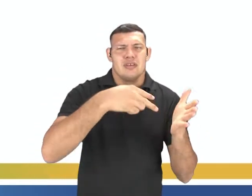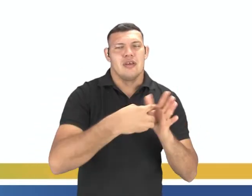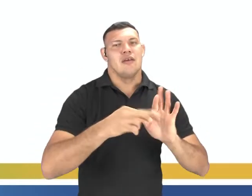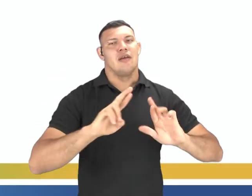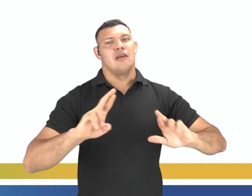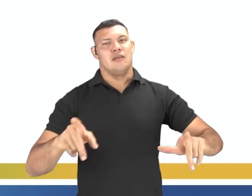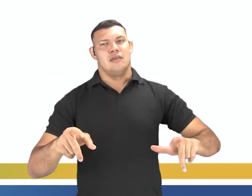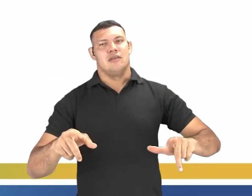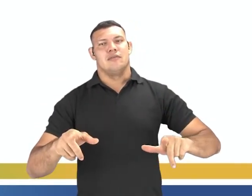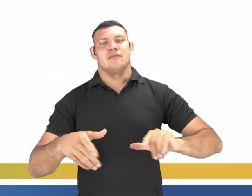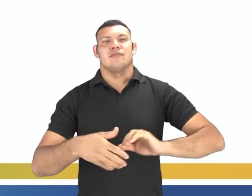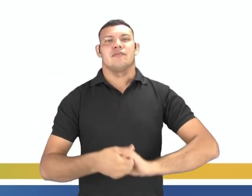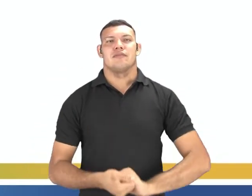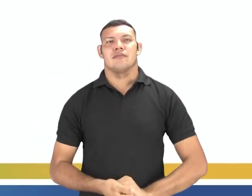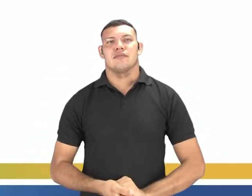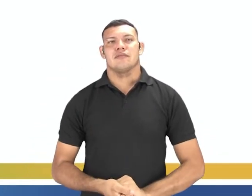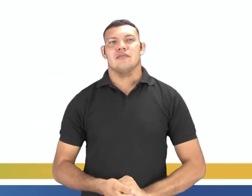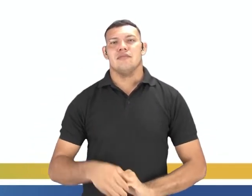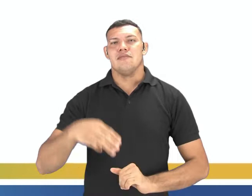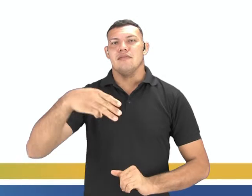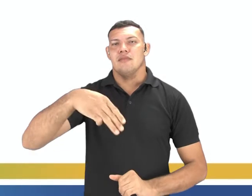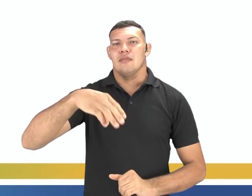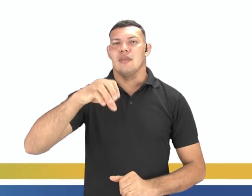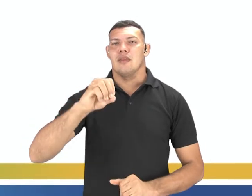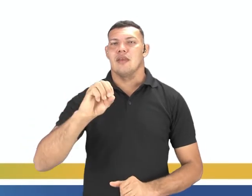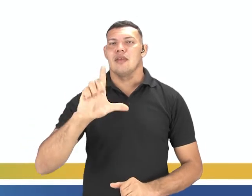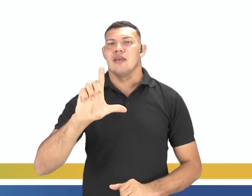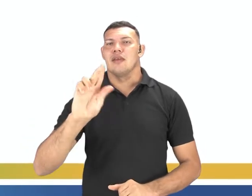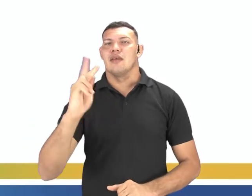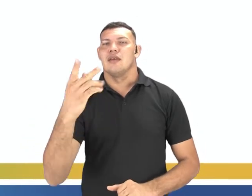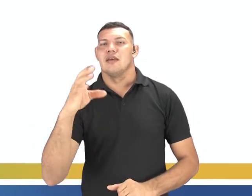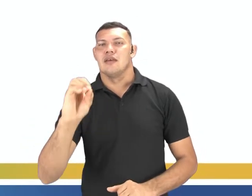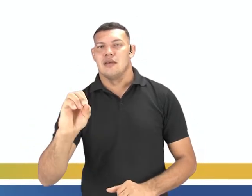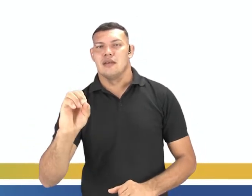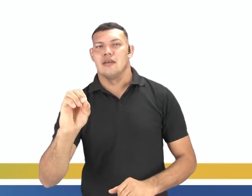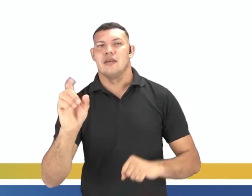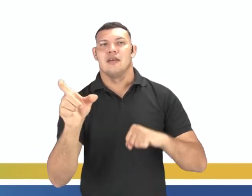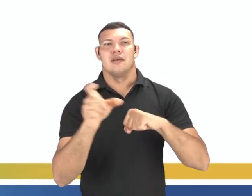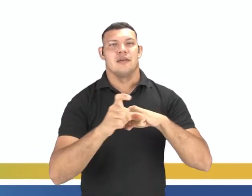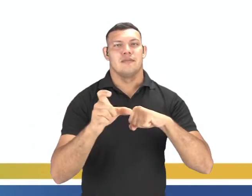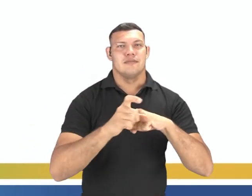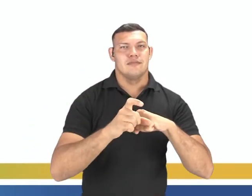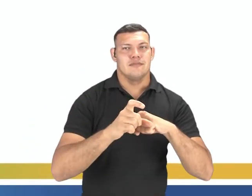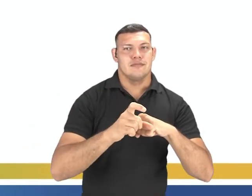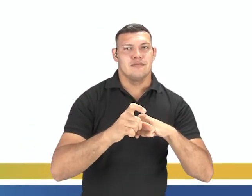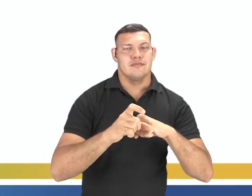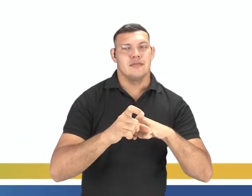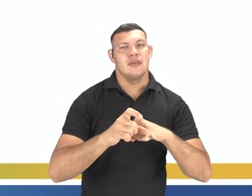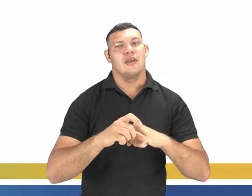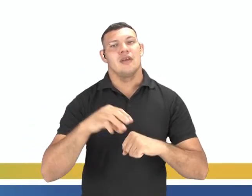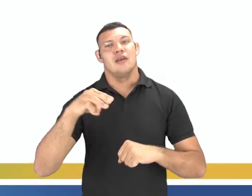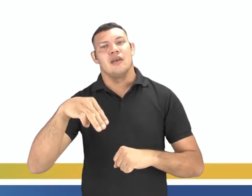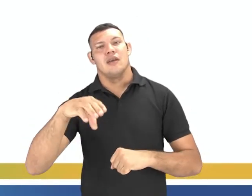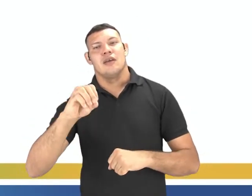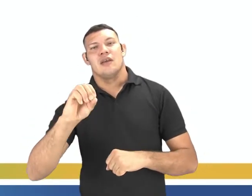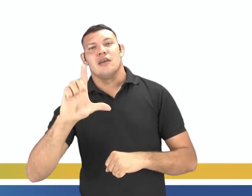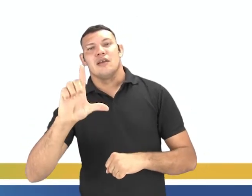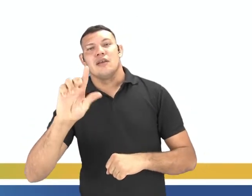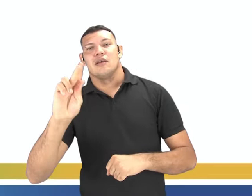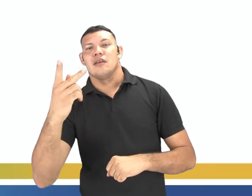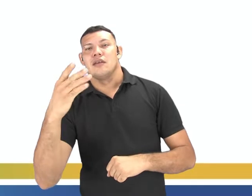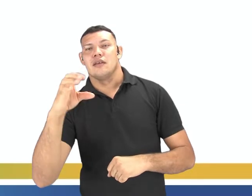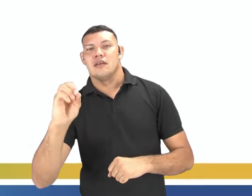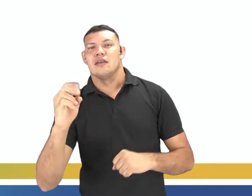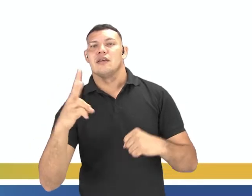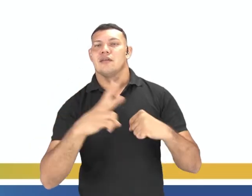diferente. Molho e molho, mesmo exemplo. Molho, substantivo, molho